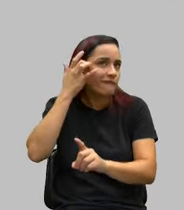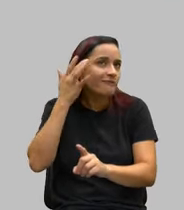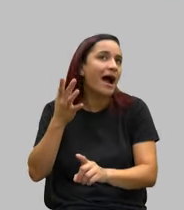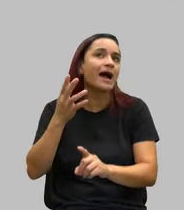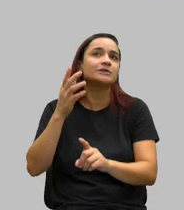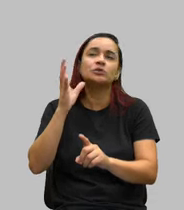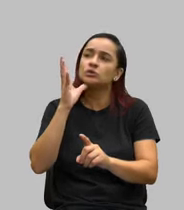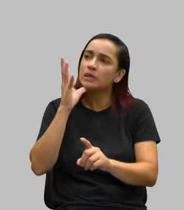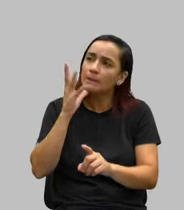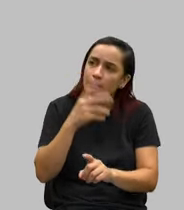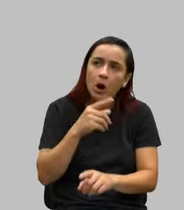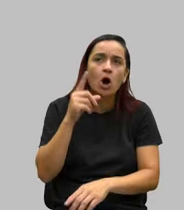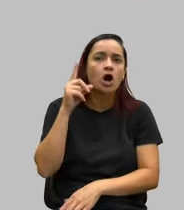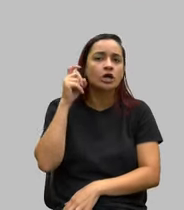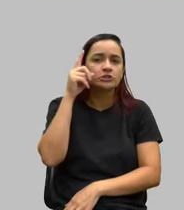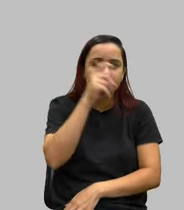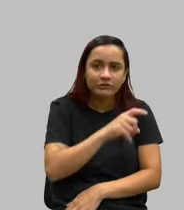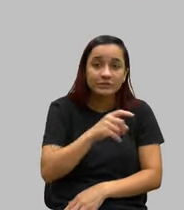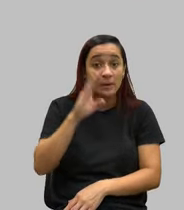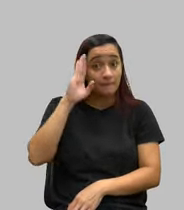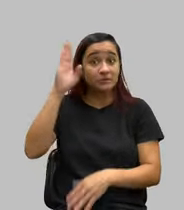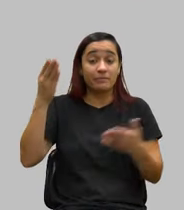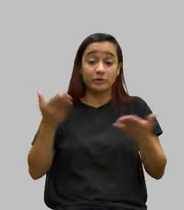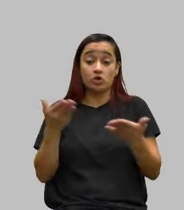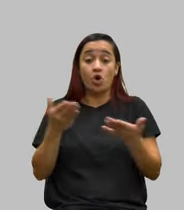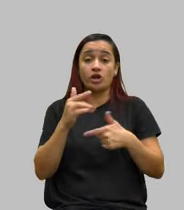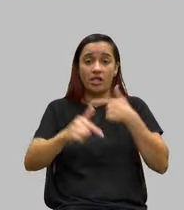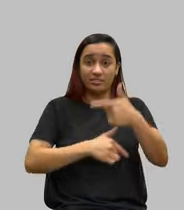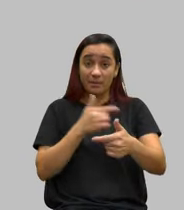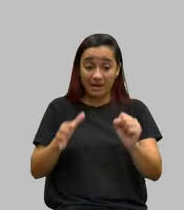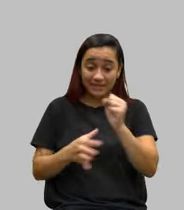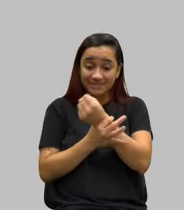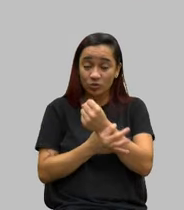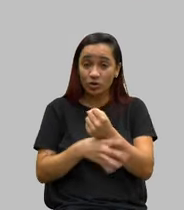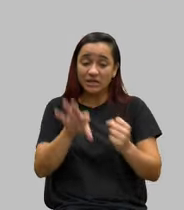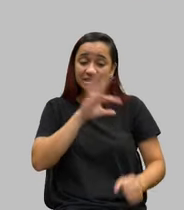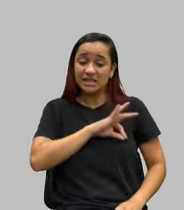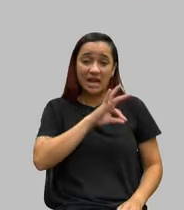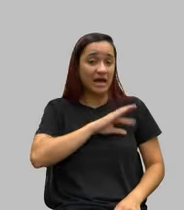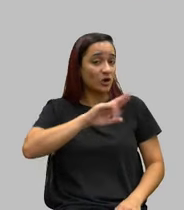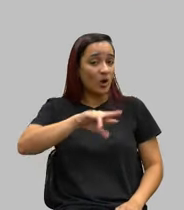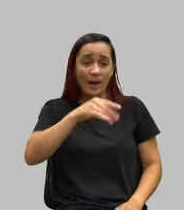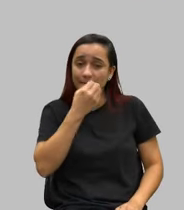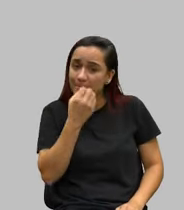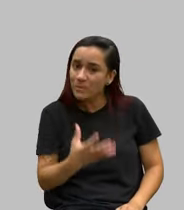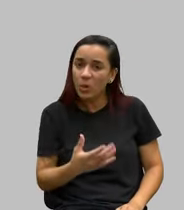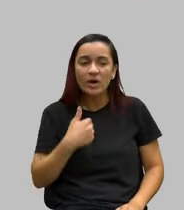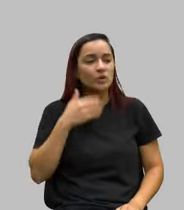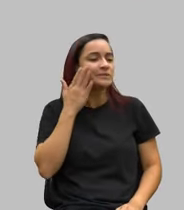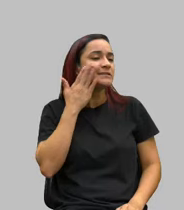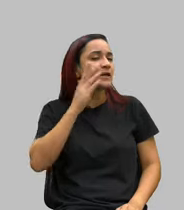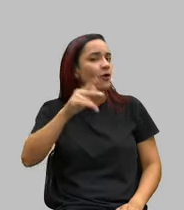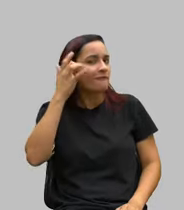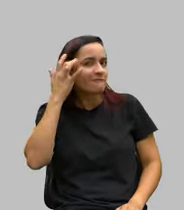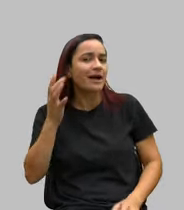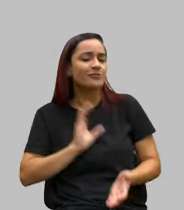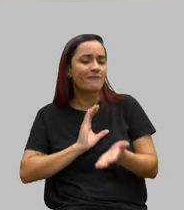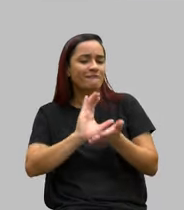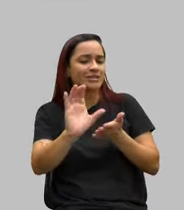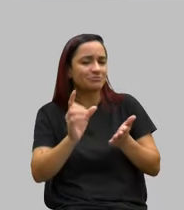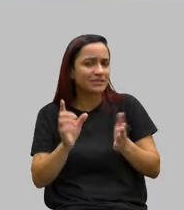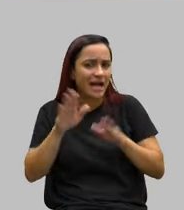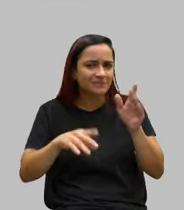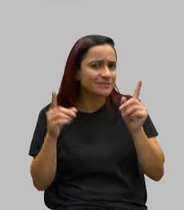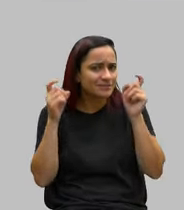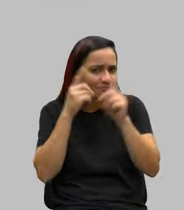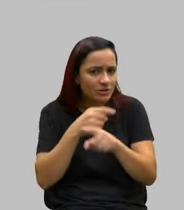principalmente fazer hoje trabalhar com segurança sem salários bons não é fácil né sem investimentos Não não é fácil eu sei que